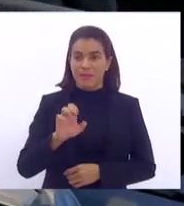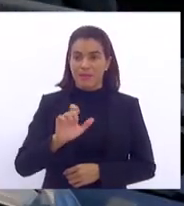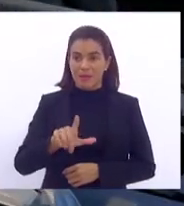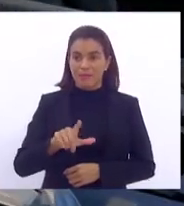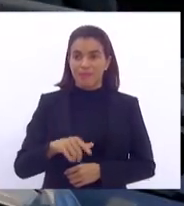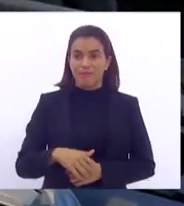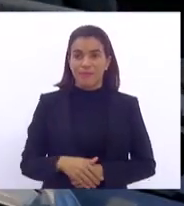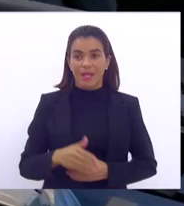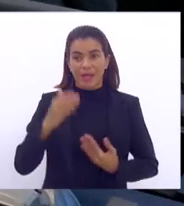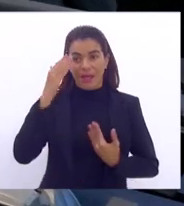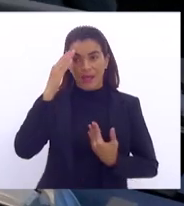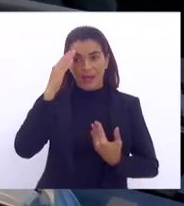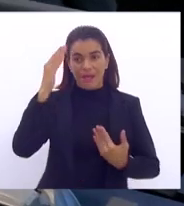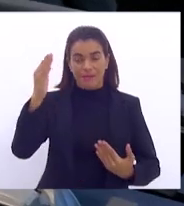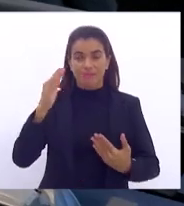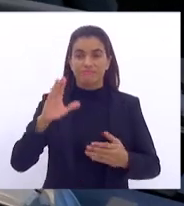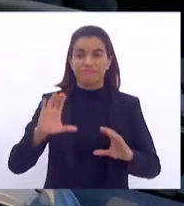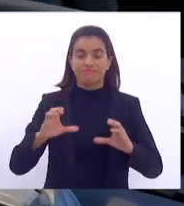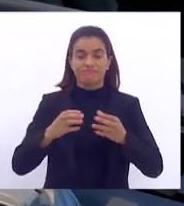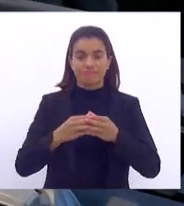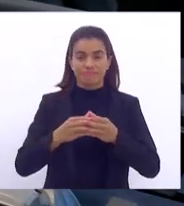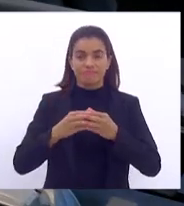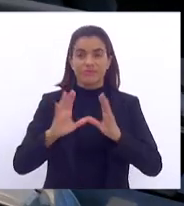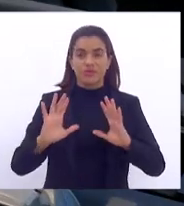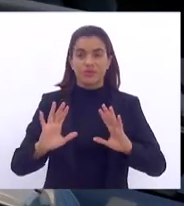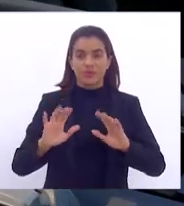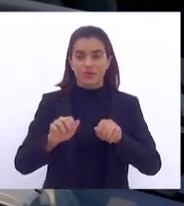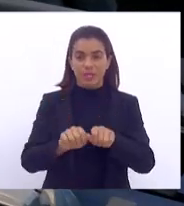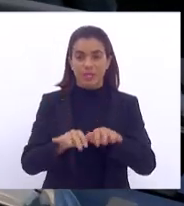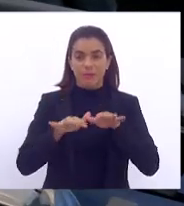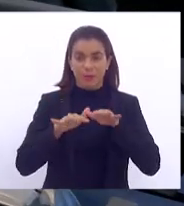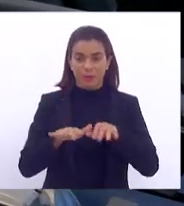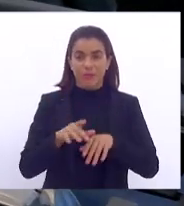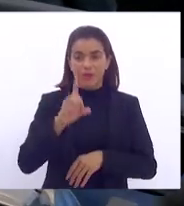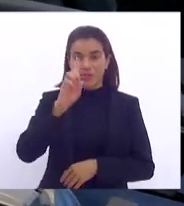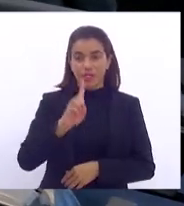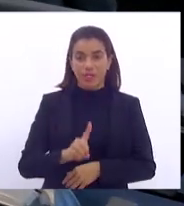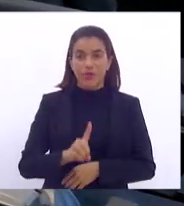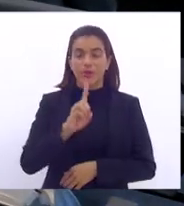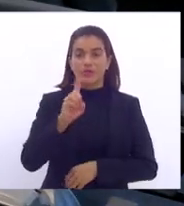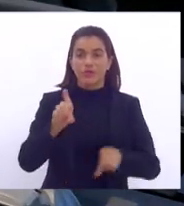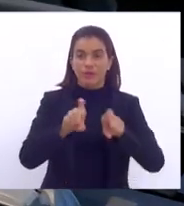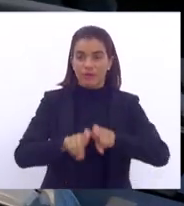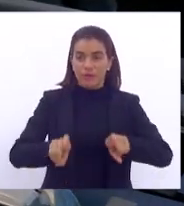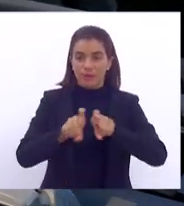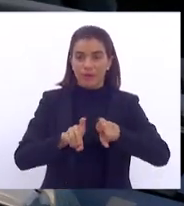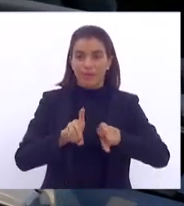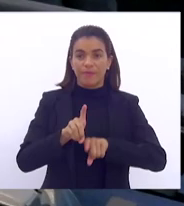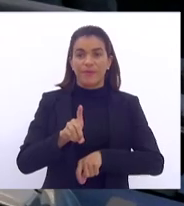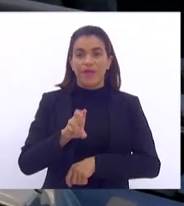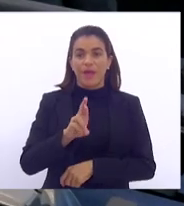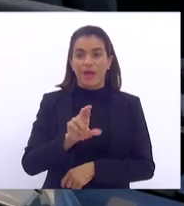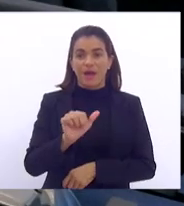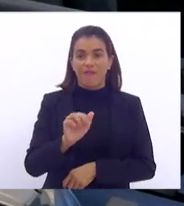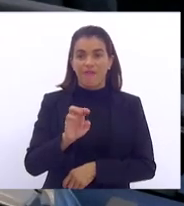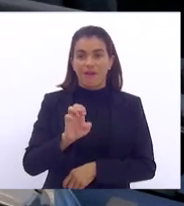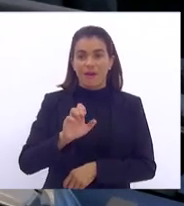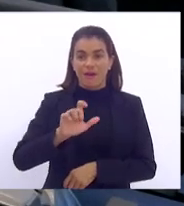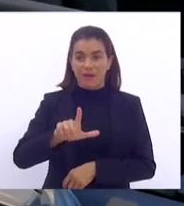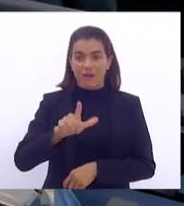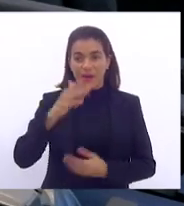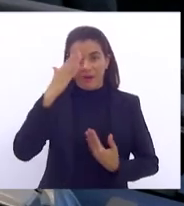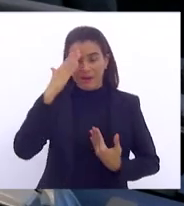cerimonial Aline arjo do diretor de informática Rafael din agradecer a